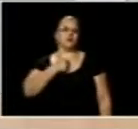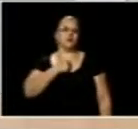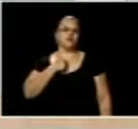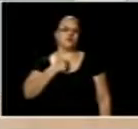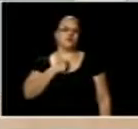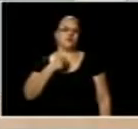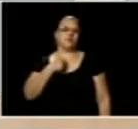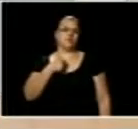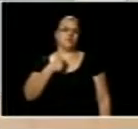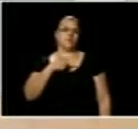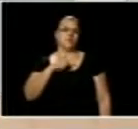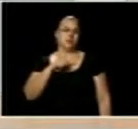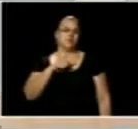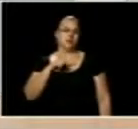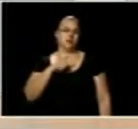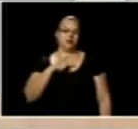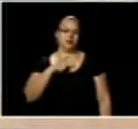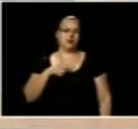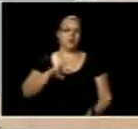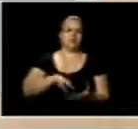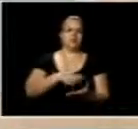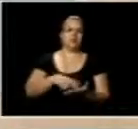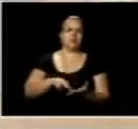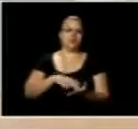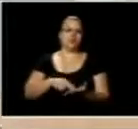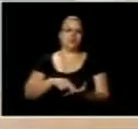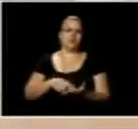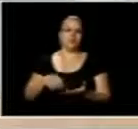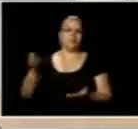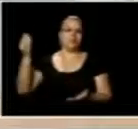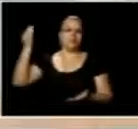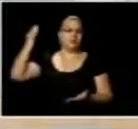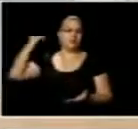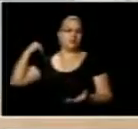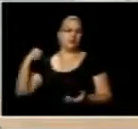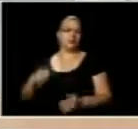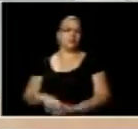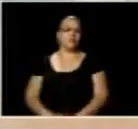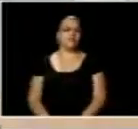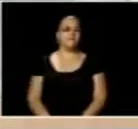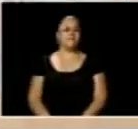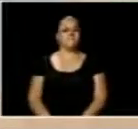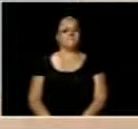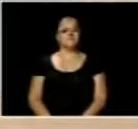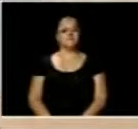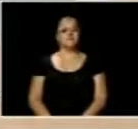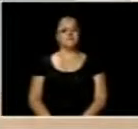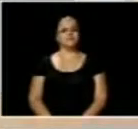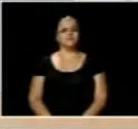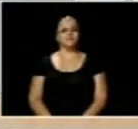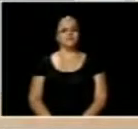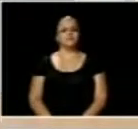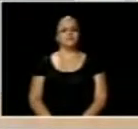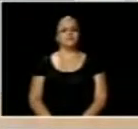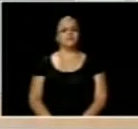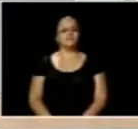outrora. Hein? Que saudade que eu tenho de tudo isso que a gente está vendo acontecendo